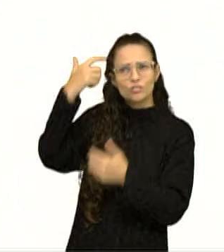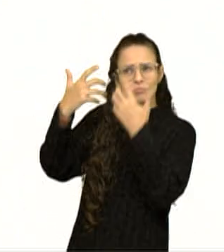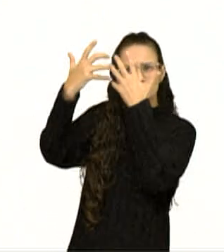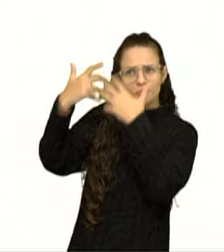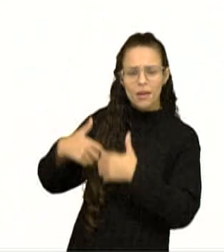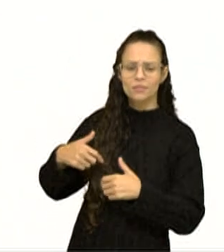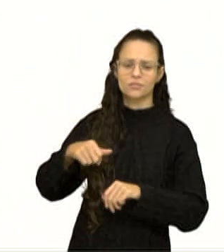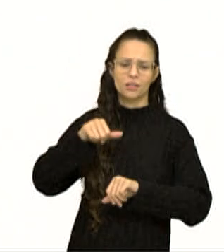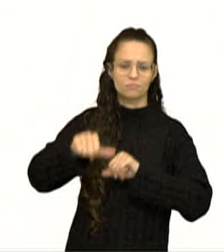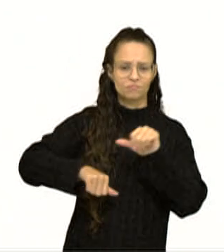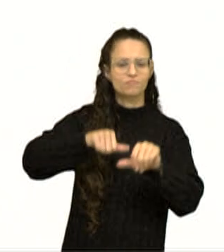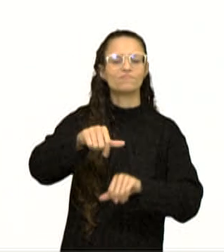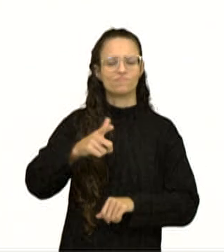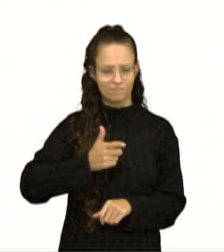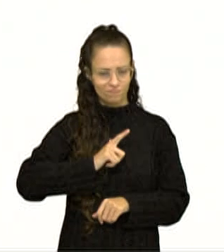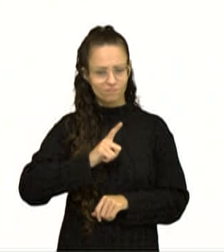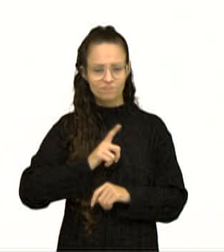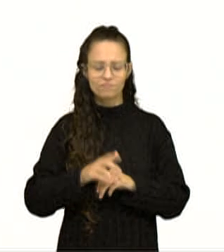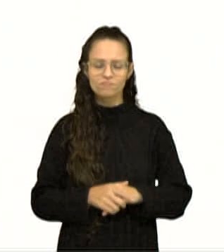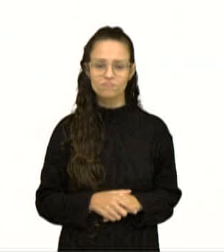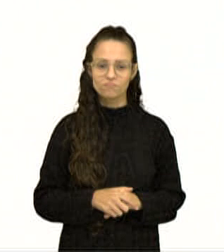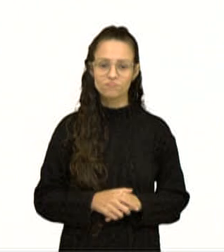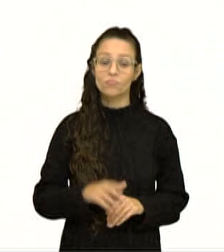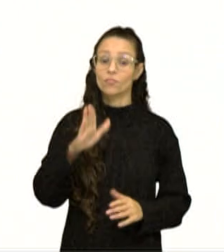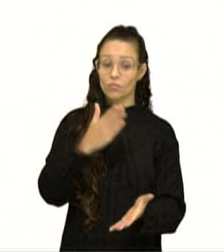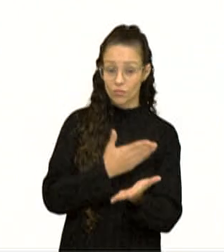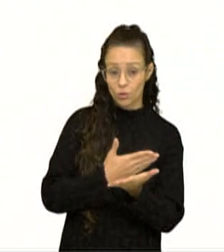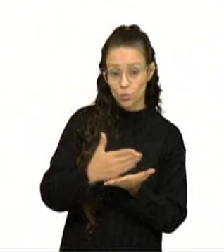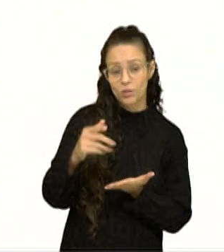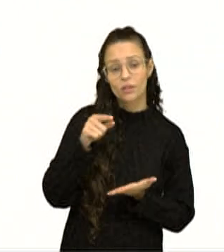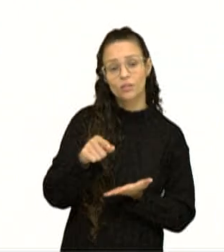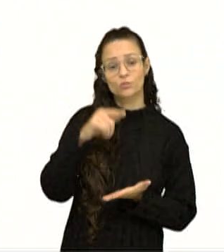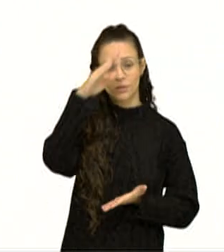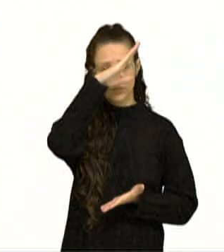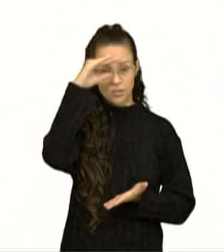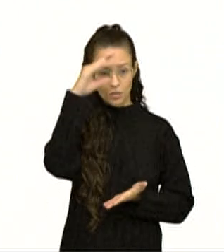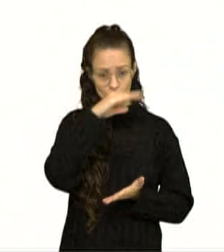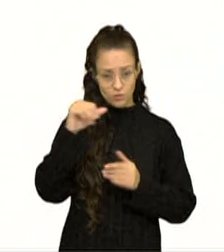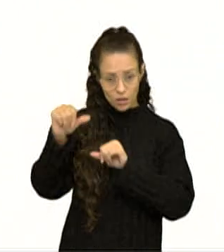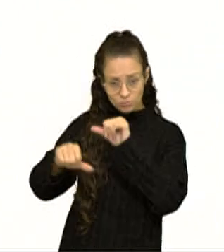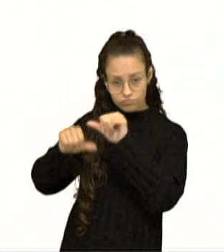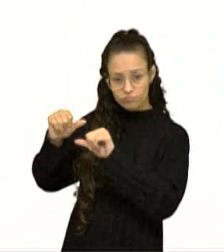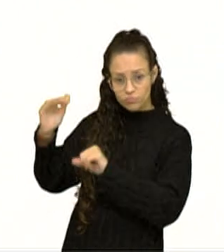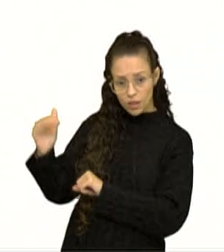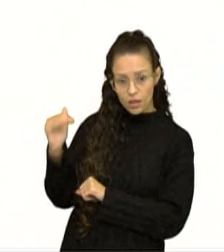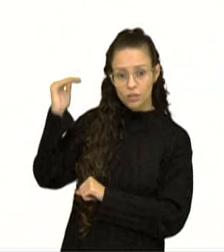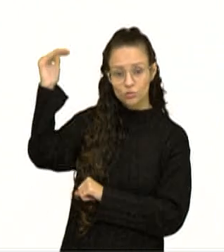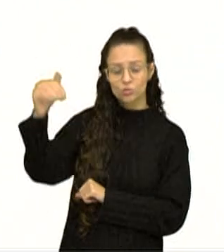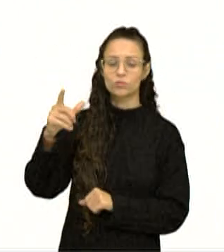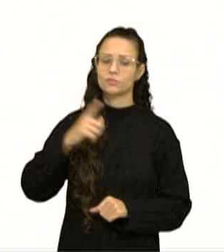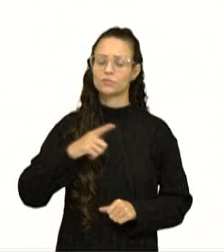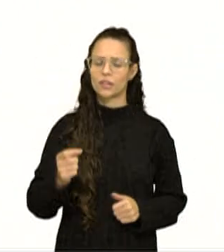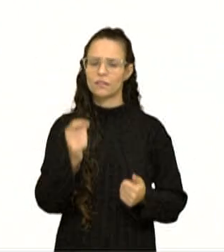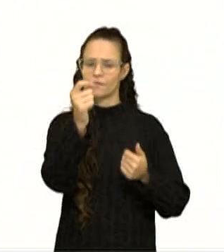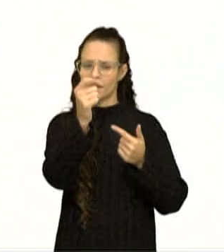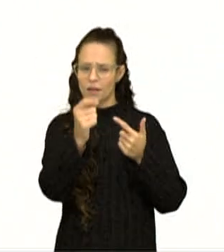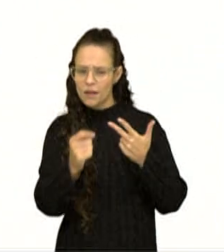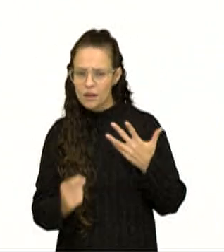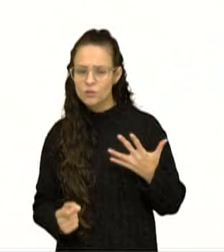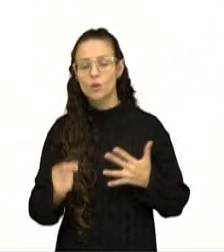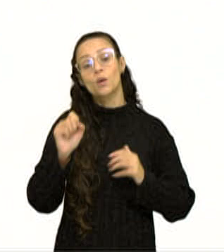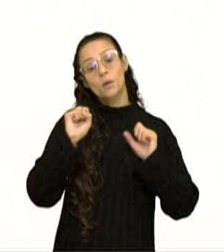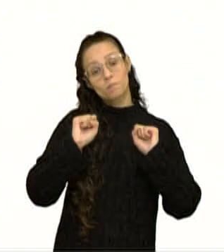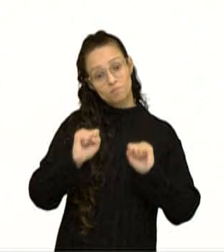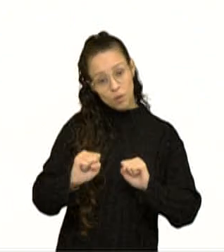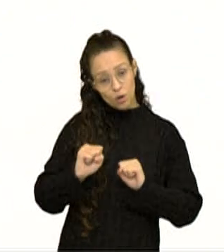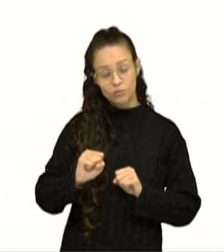né? De reagir aí. O início da puberdade, ele vai ser determinado por vários fatores. Pode